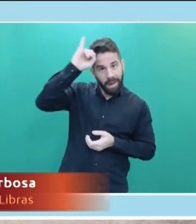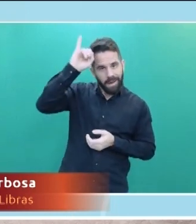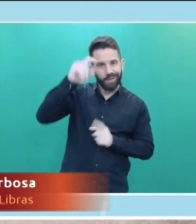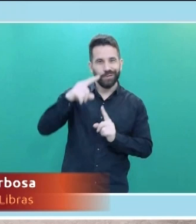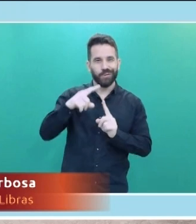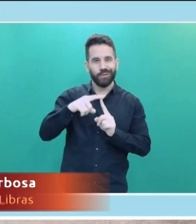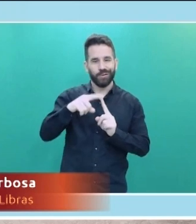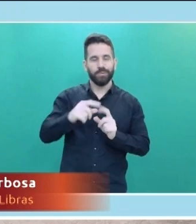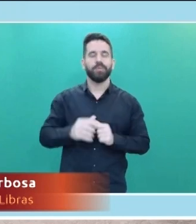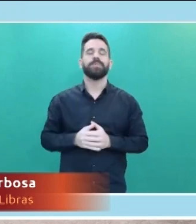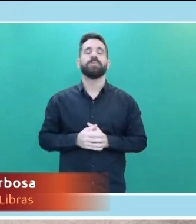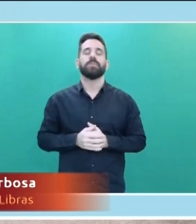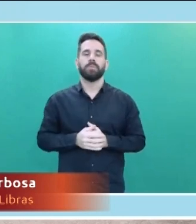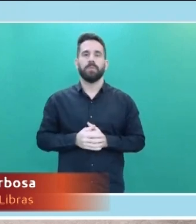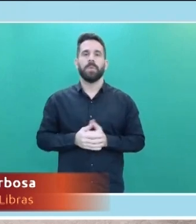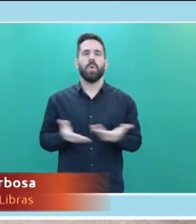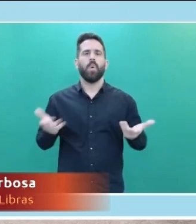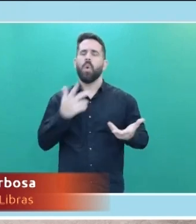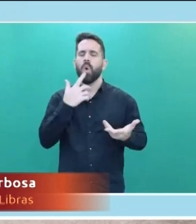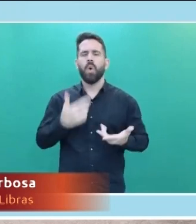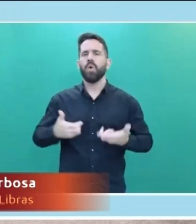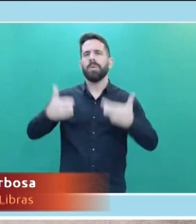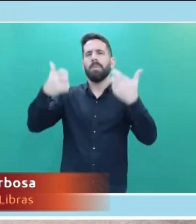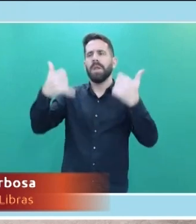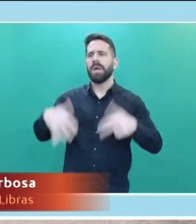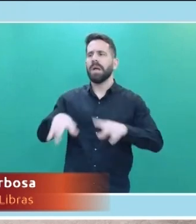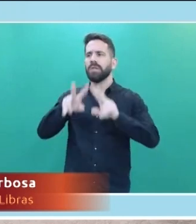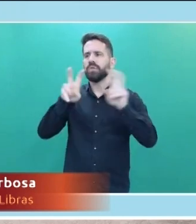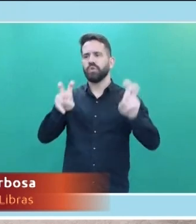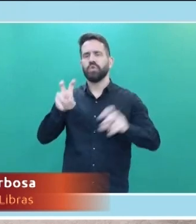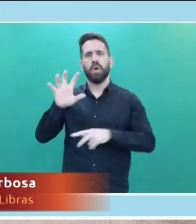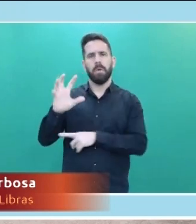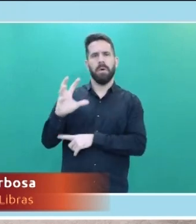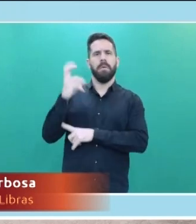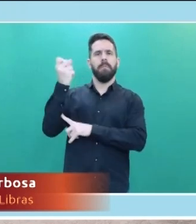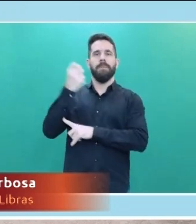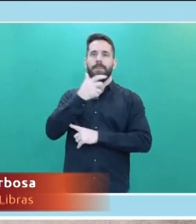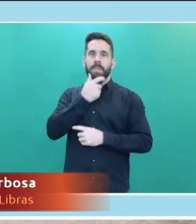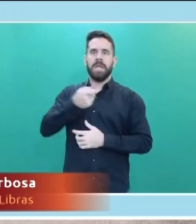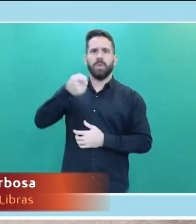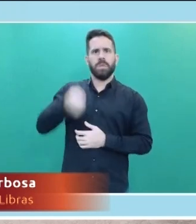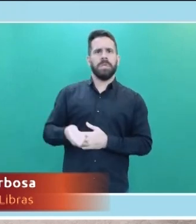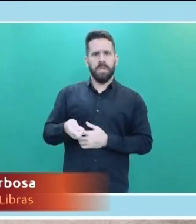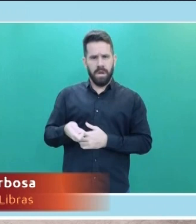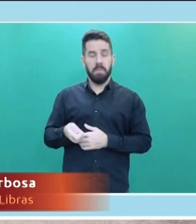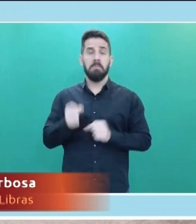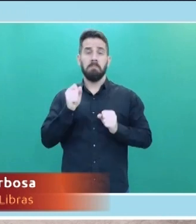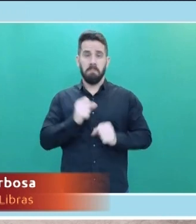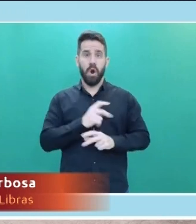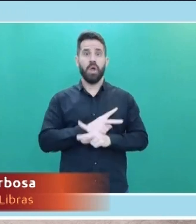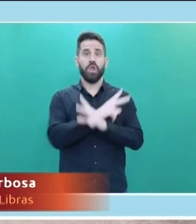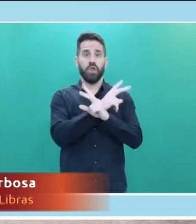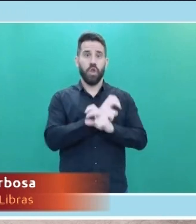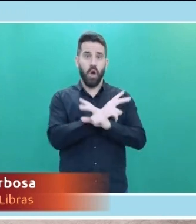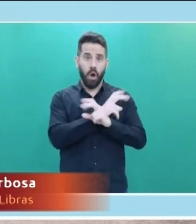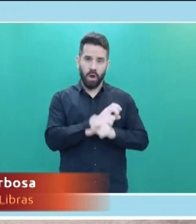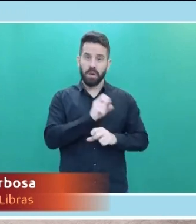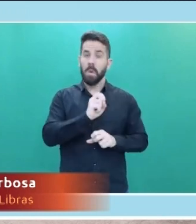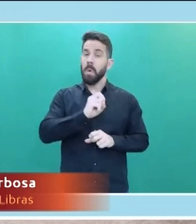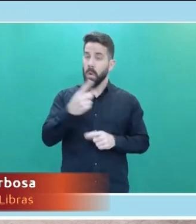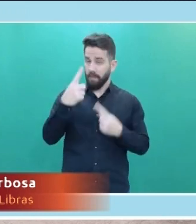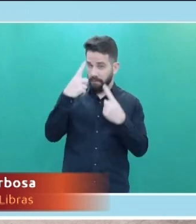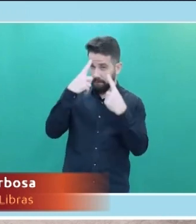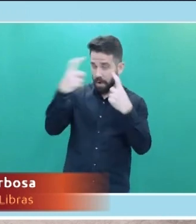de algumas masculinidades que podem ser consideradas tóxicas ou até mesmo violentas. Você provavelmente já ouviu algumas